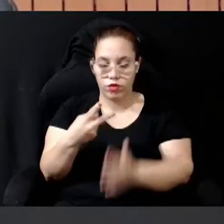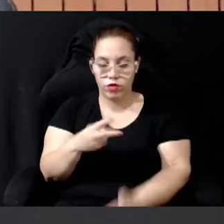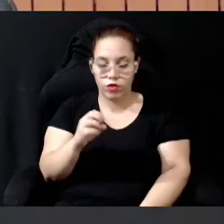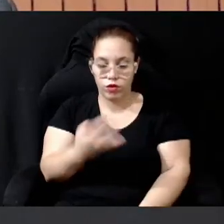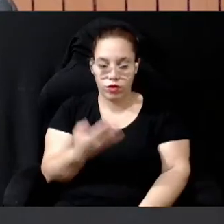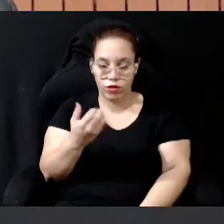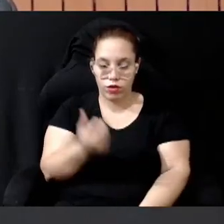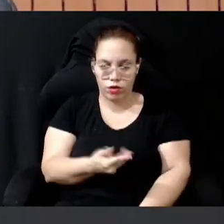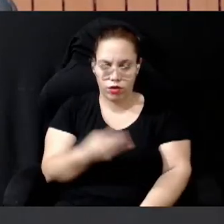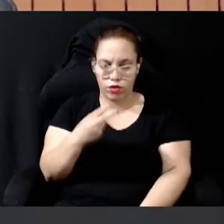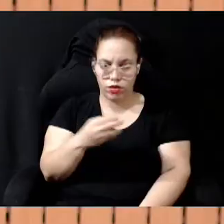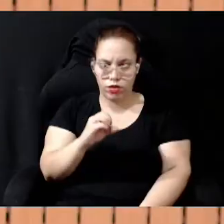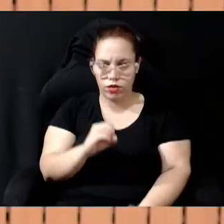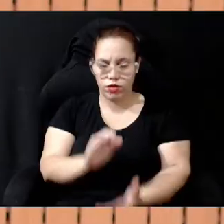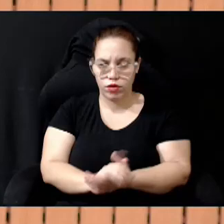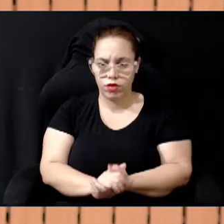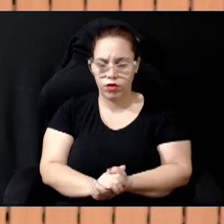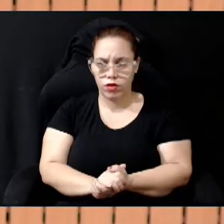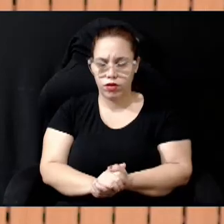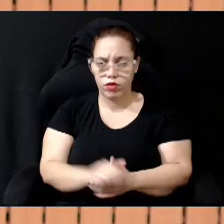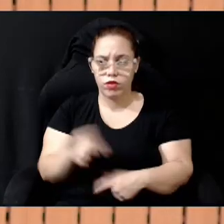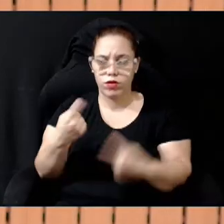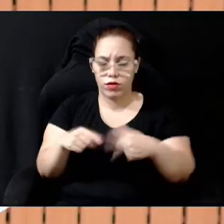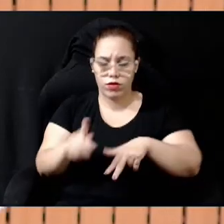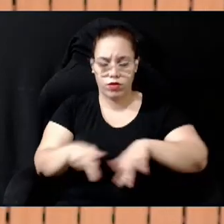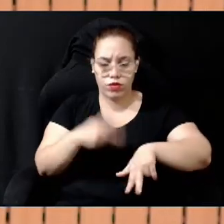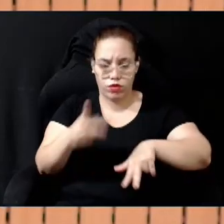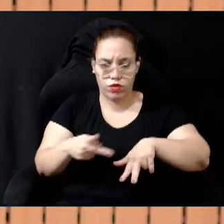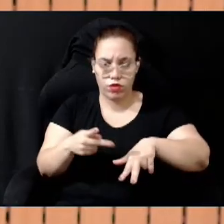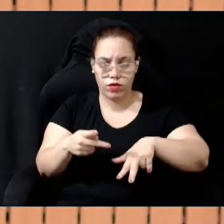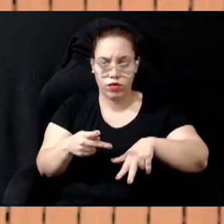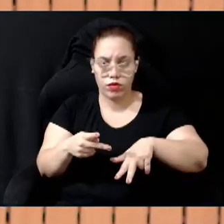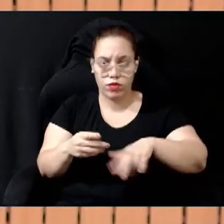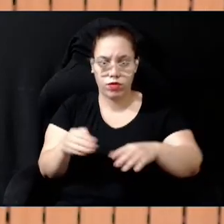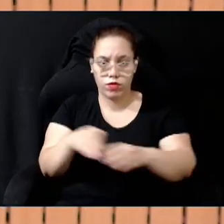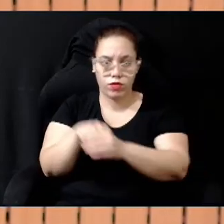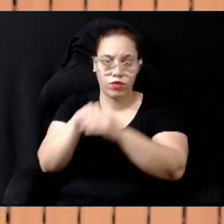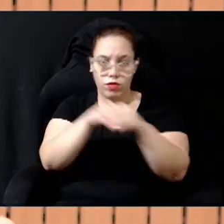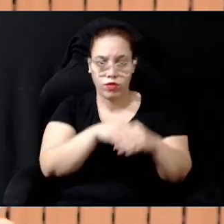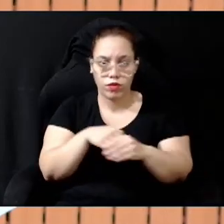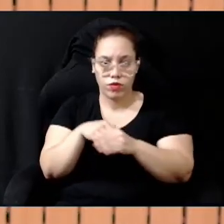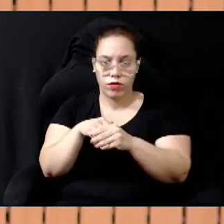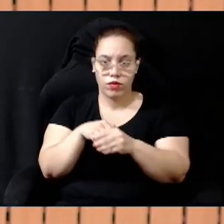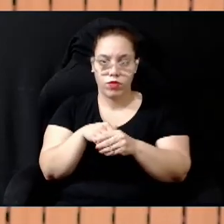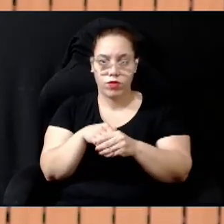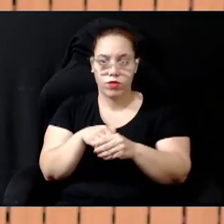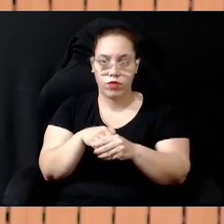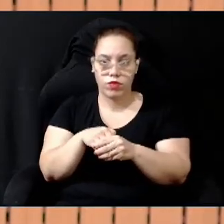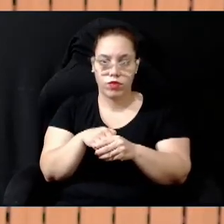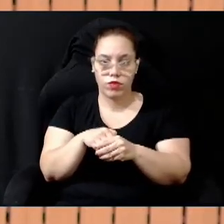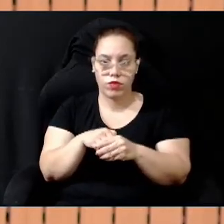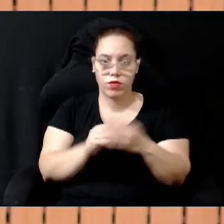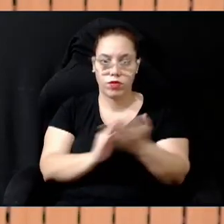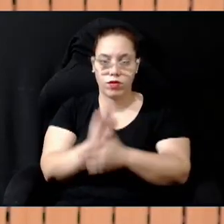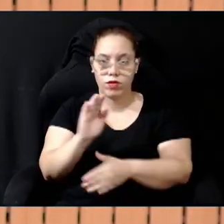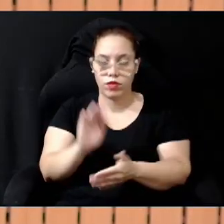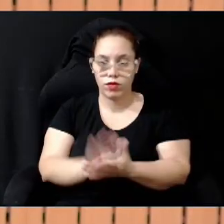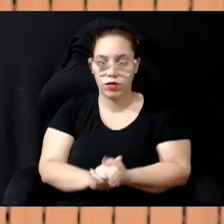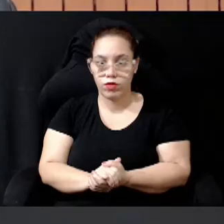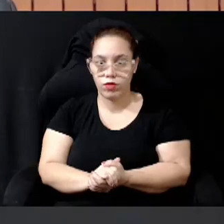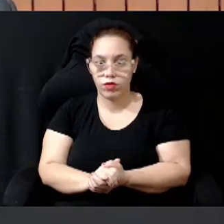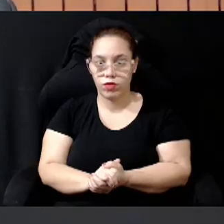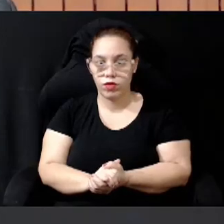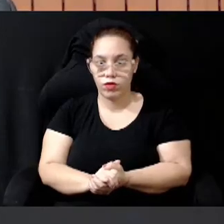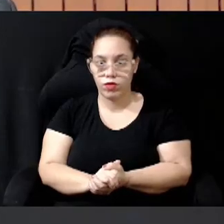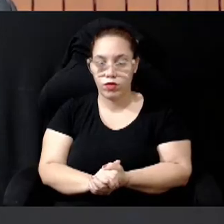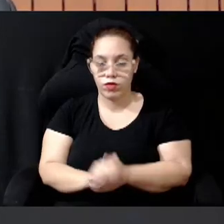242220. Em discussão, não havendo vereador a discutir, em votação. Vereadores favoráveis permaneçam como estão. Aprovado. Requerimento